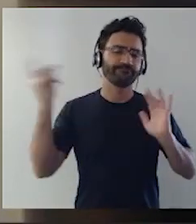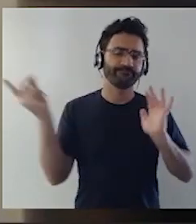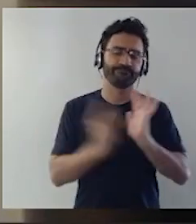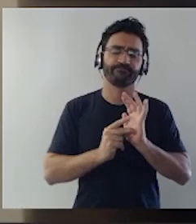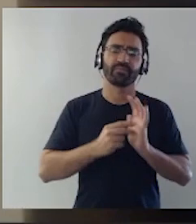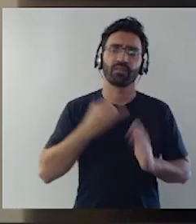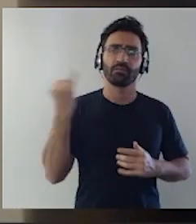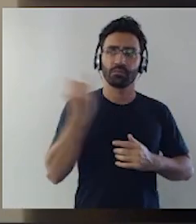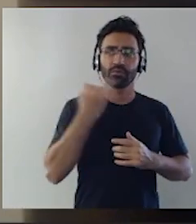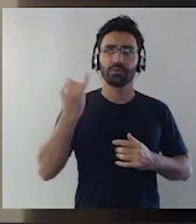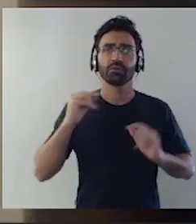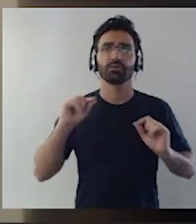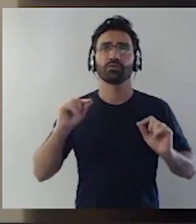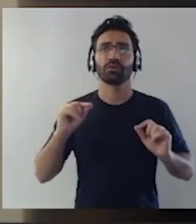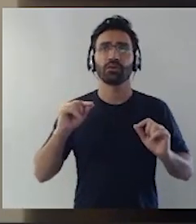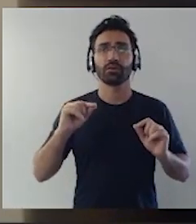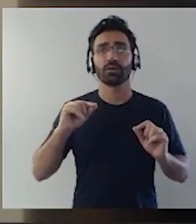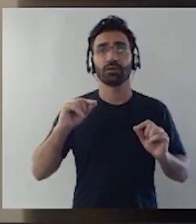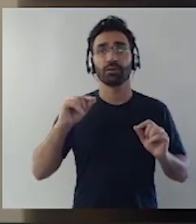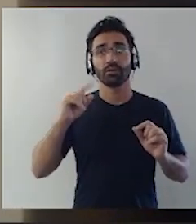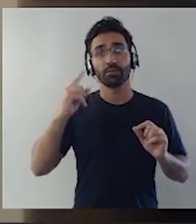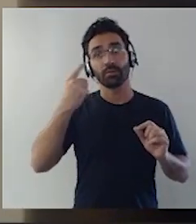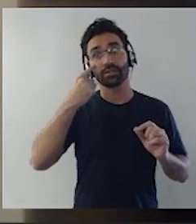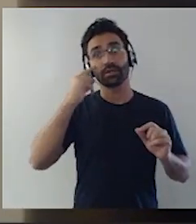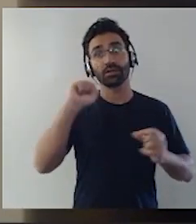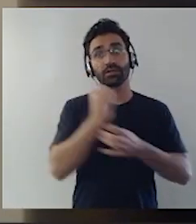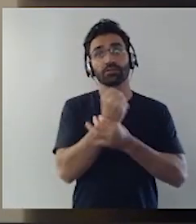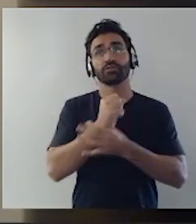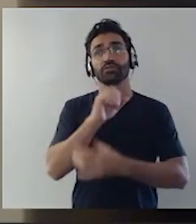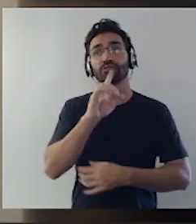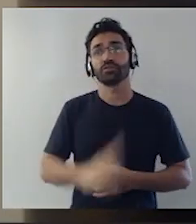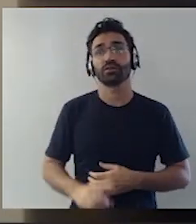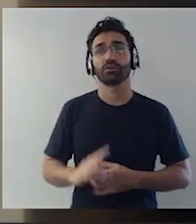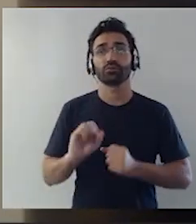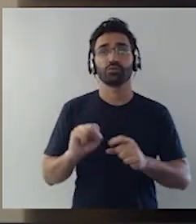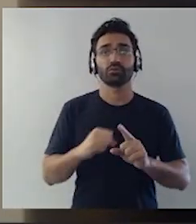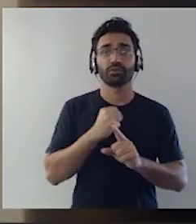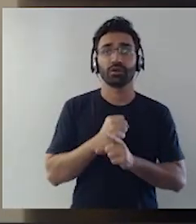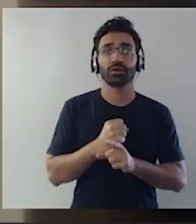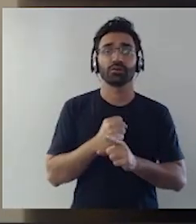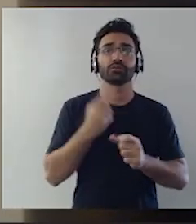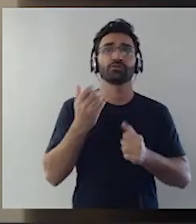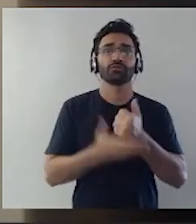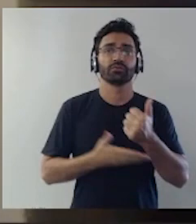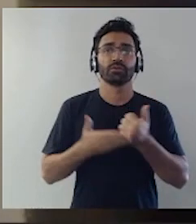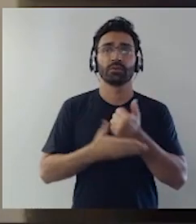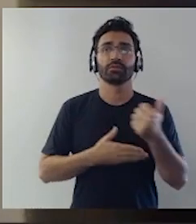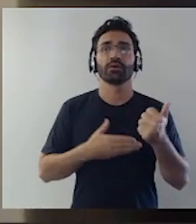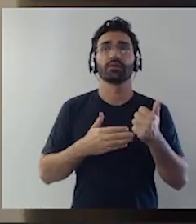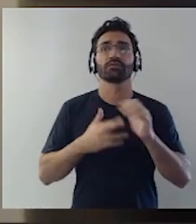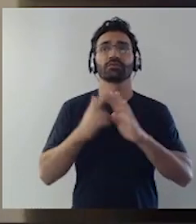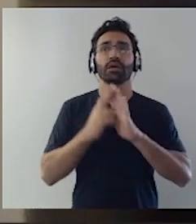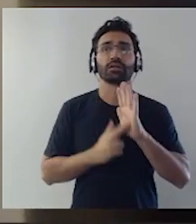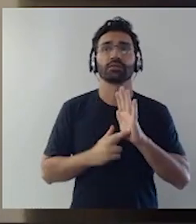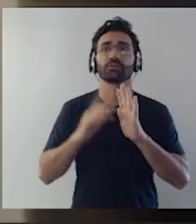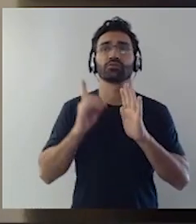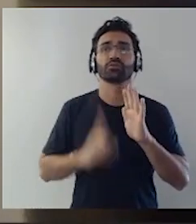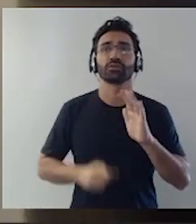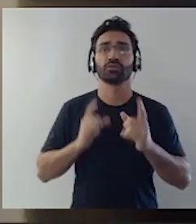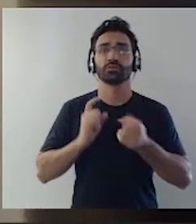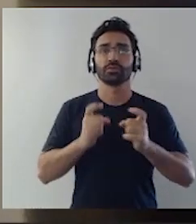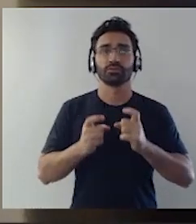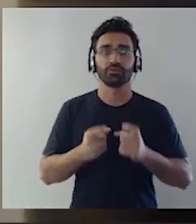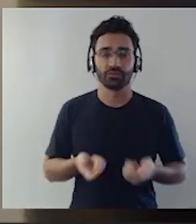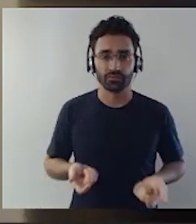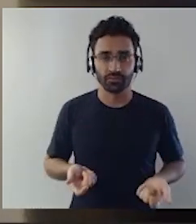também essa visão de garantia dos direitos sociais e fundamentais com a sua relação do direito administrativo,